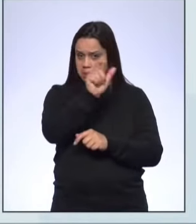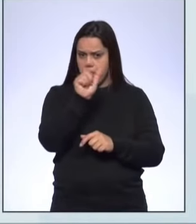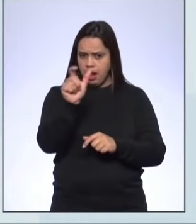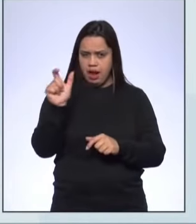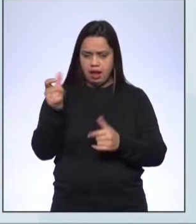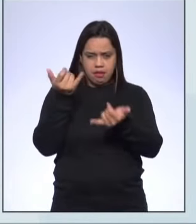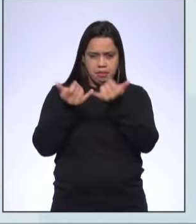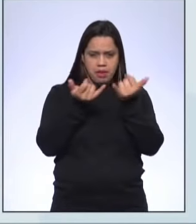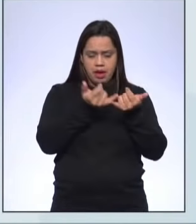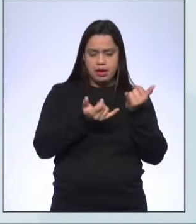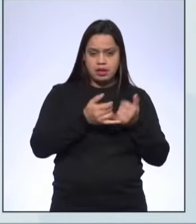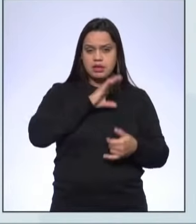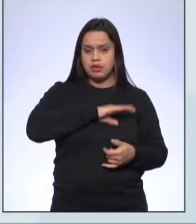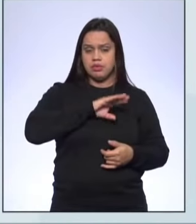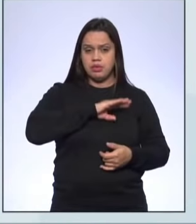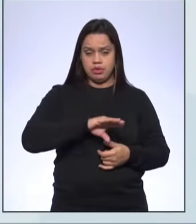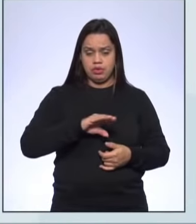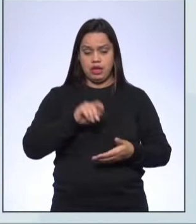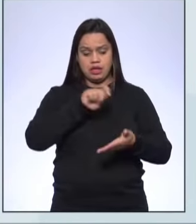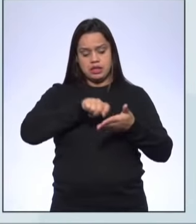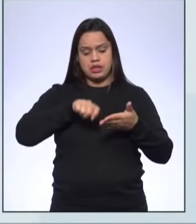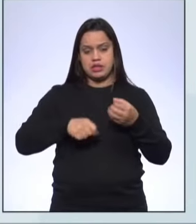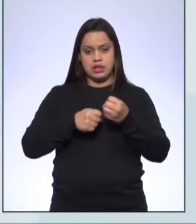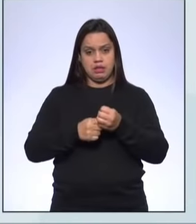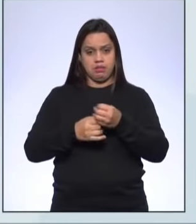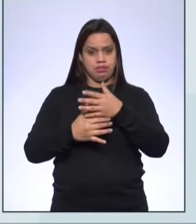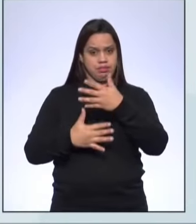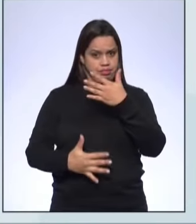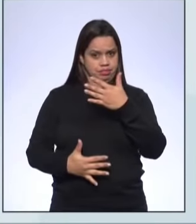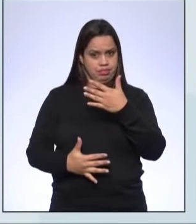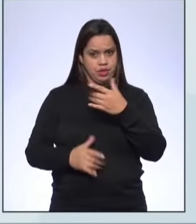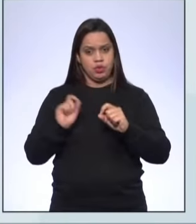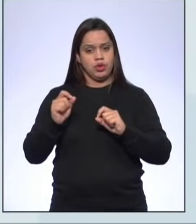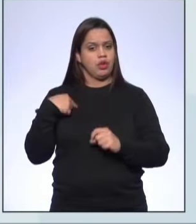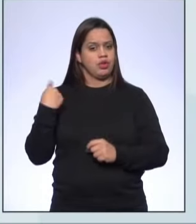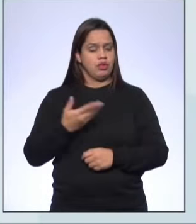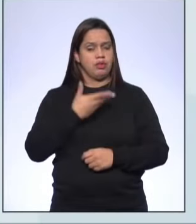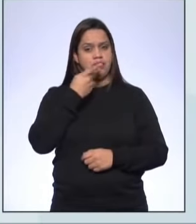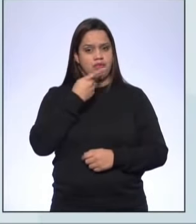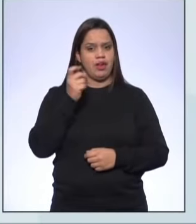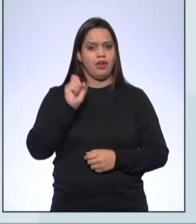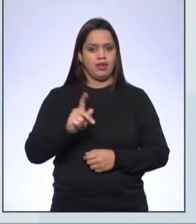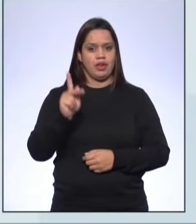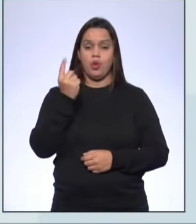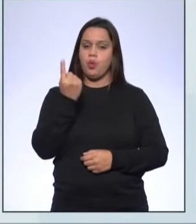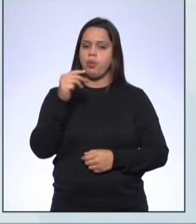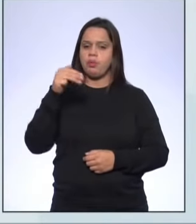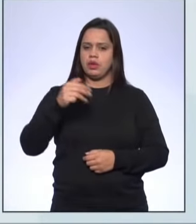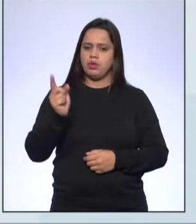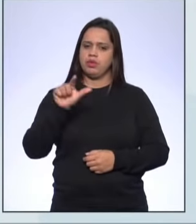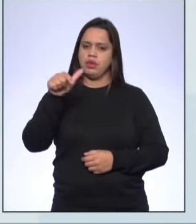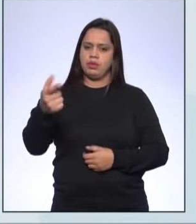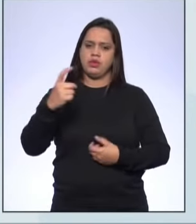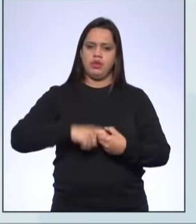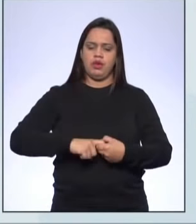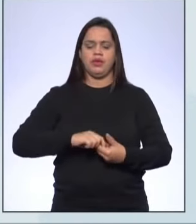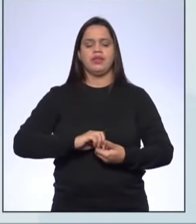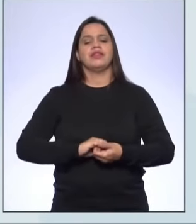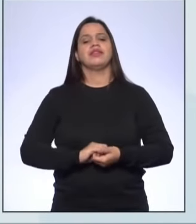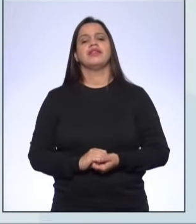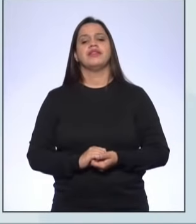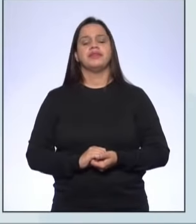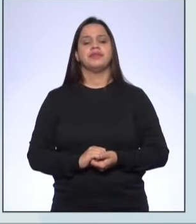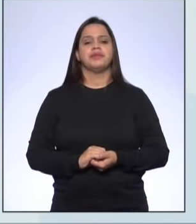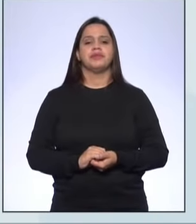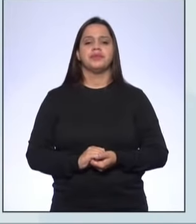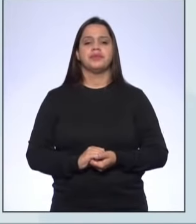palavras que são parecidas com português escreva no chat o que nós vamos falar ok vocês tem um minuto para fazer essa leitura